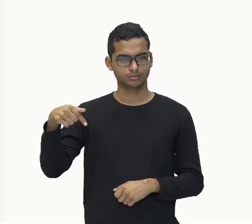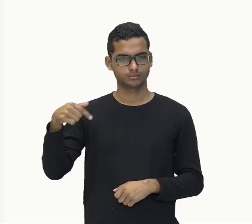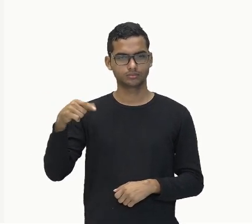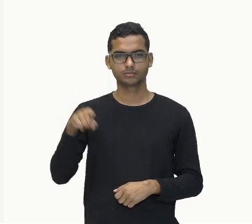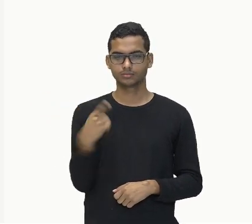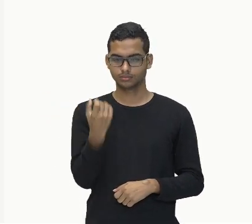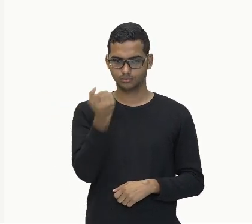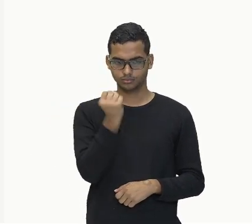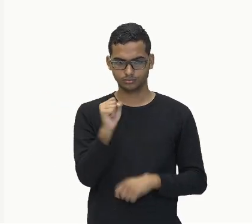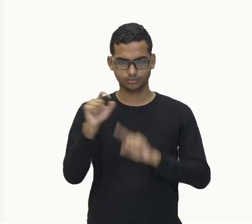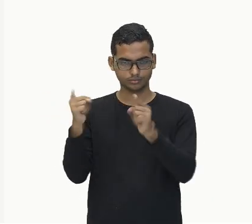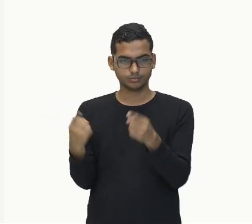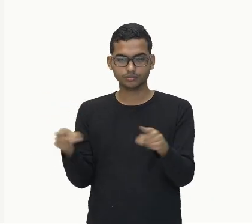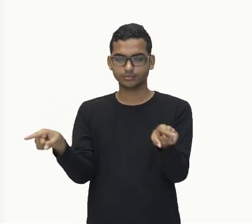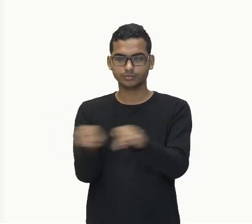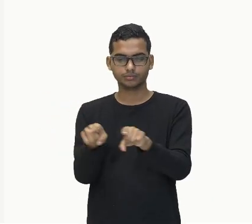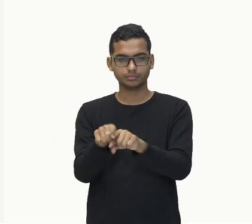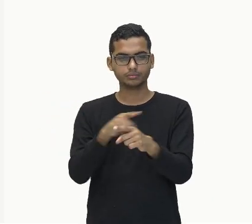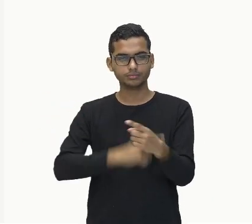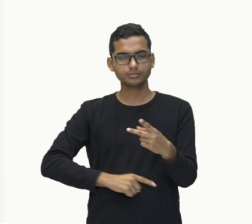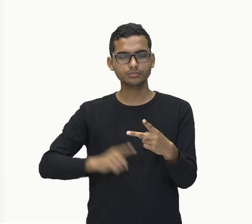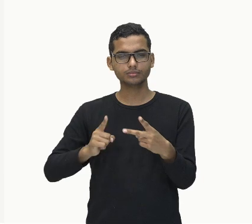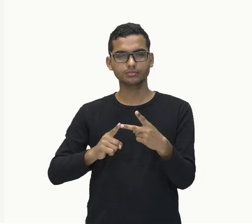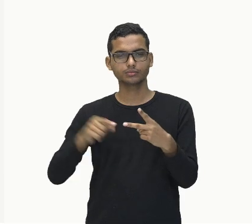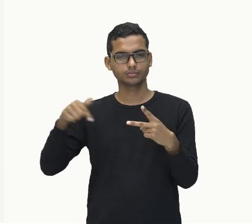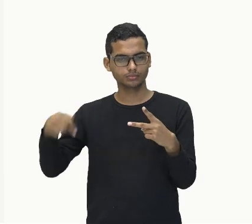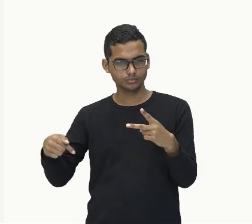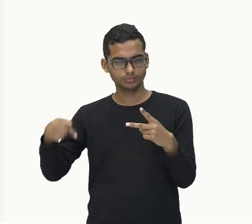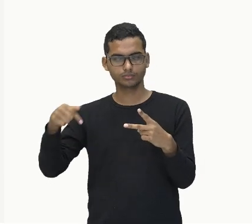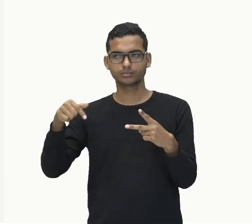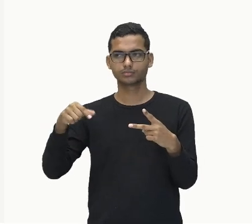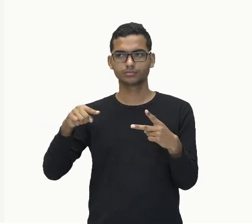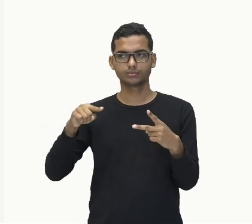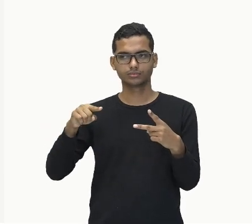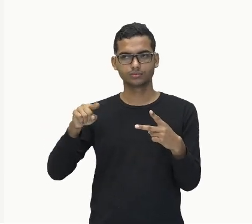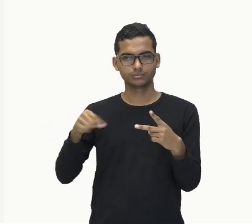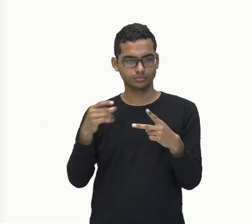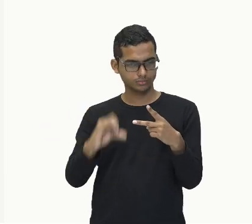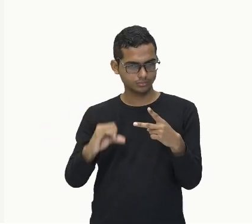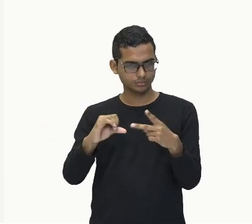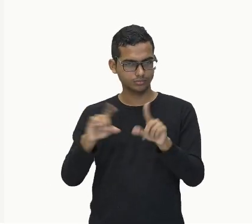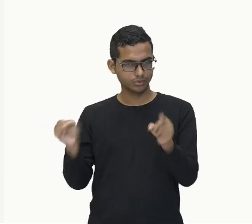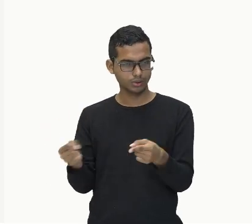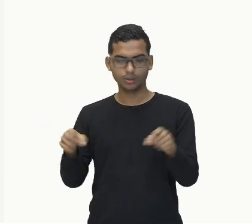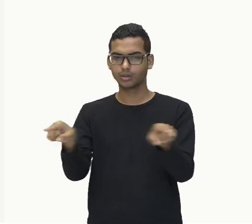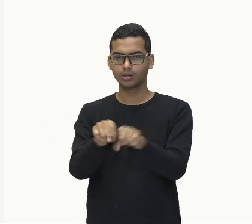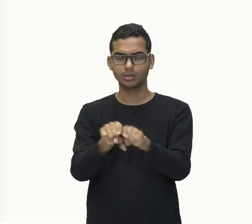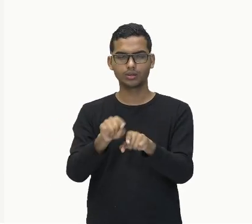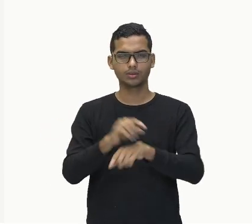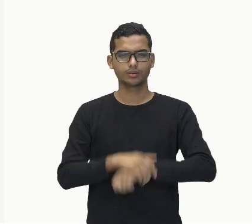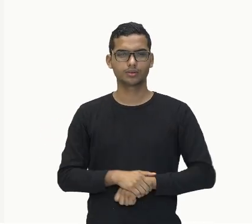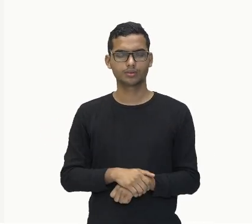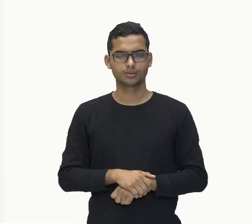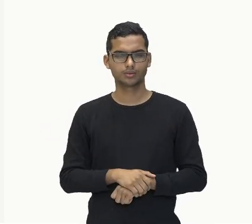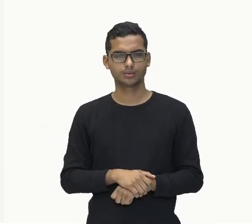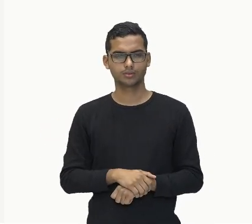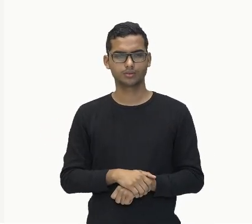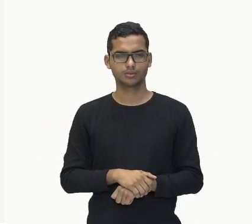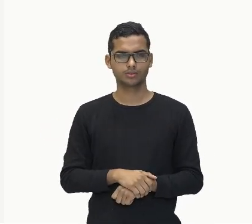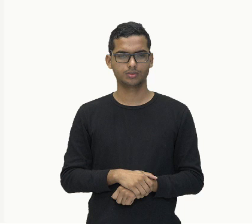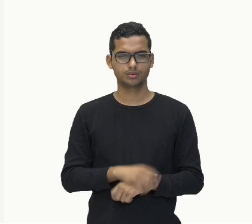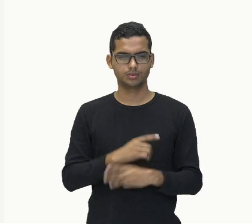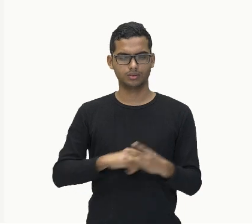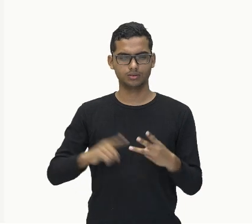Podemos combinar o 7 com o 9. Podemos combinar